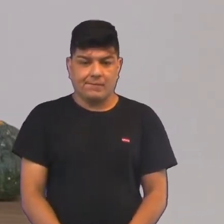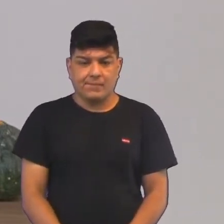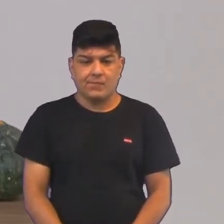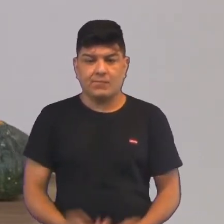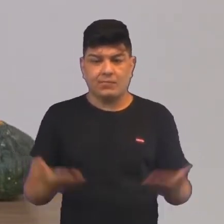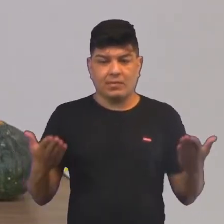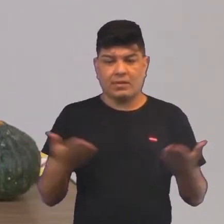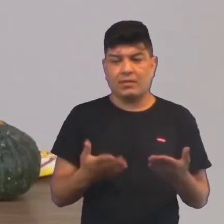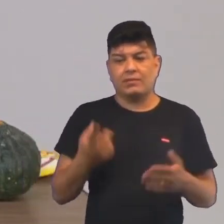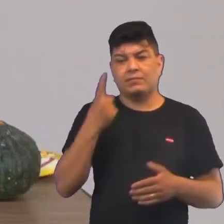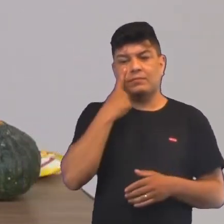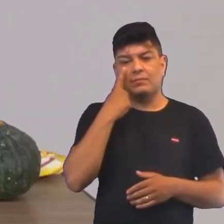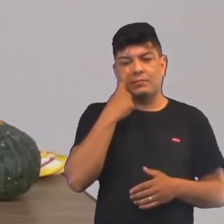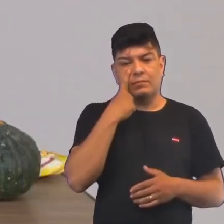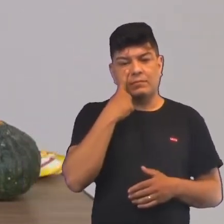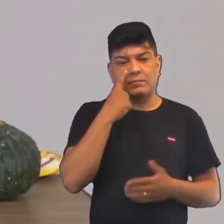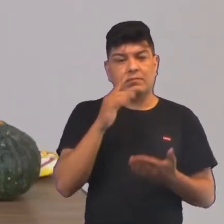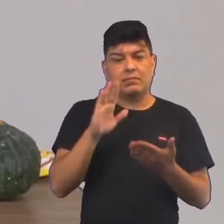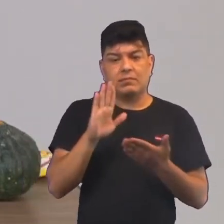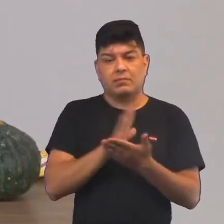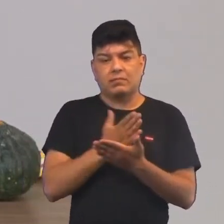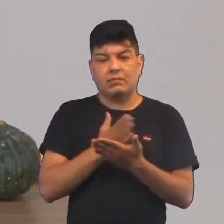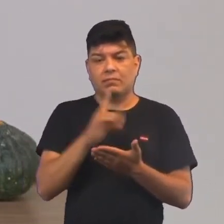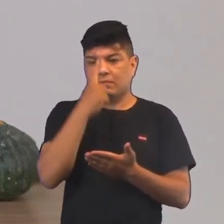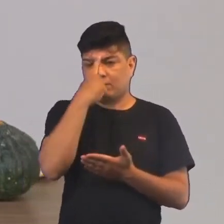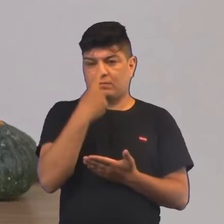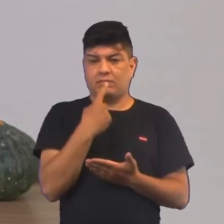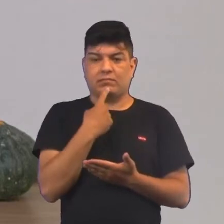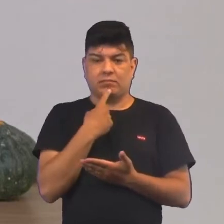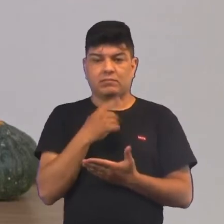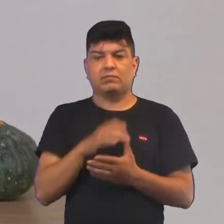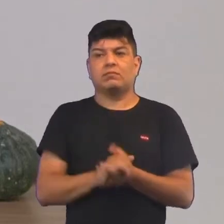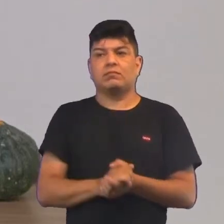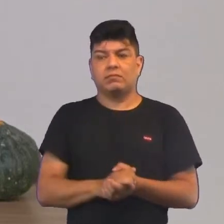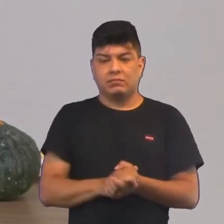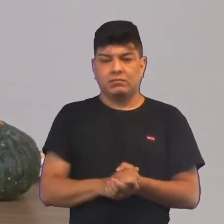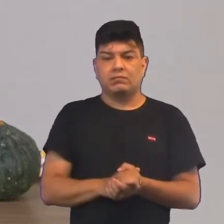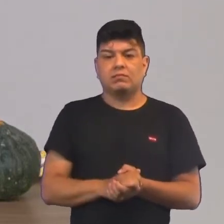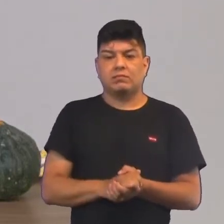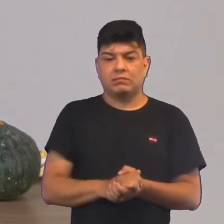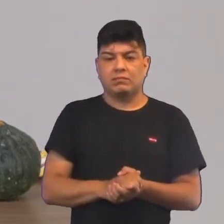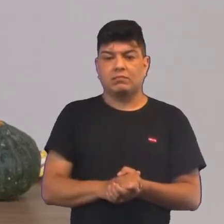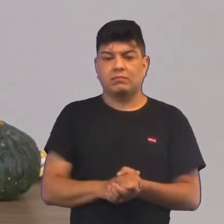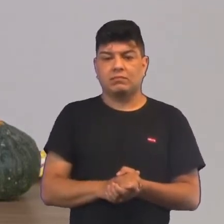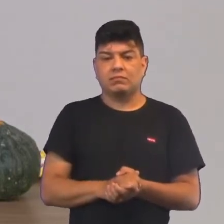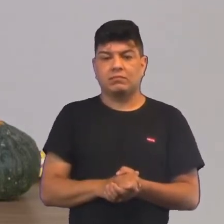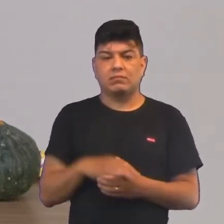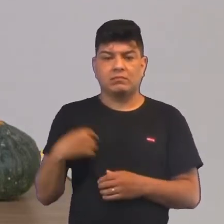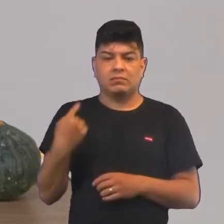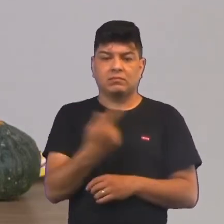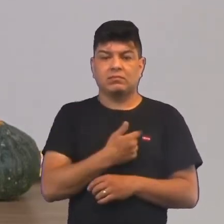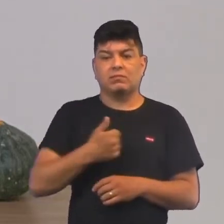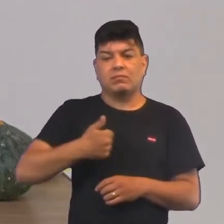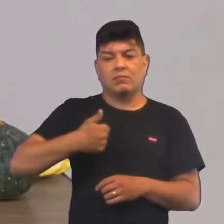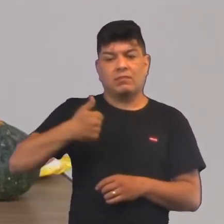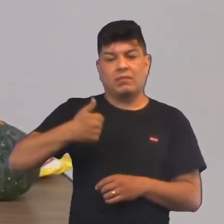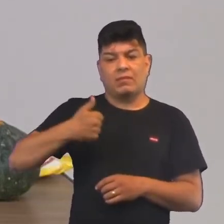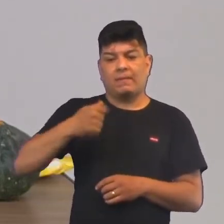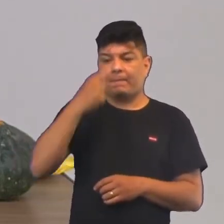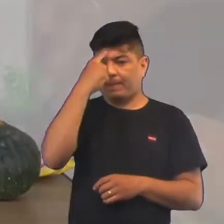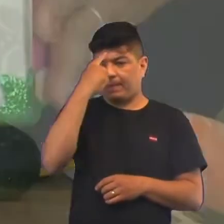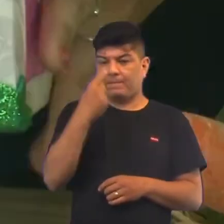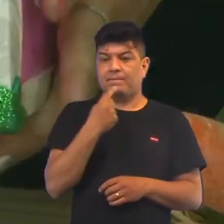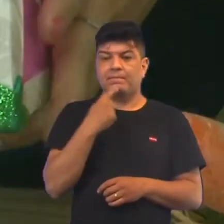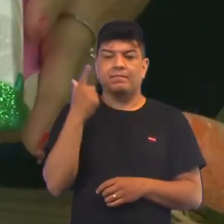Vamos aqui, então, observar algumas imagens. Vamos aqui para a nossa primeira imagem. O que